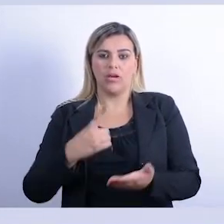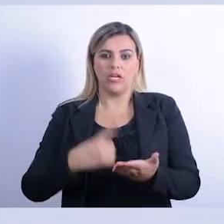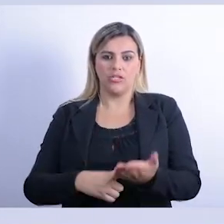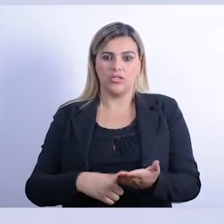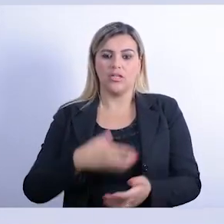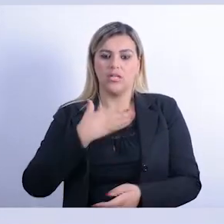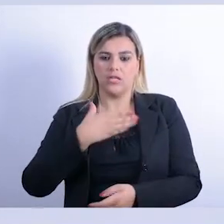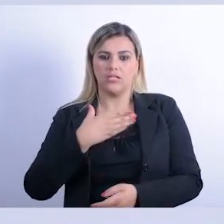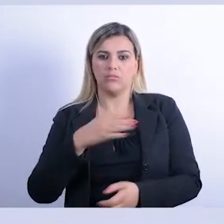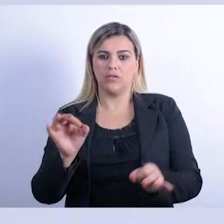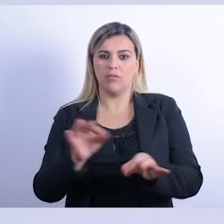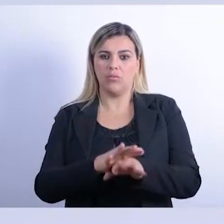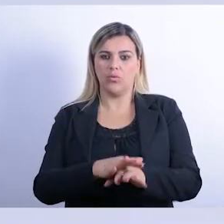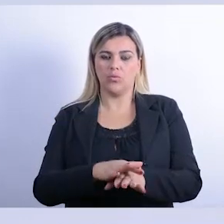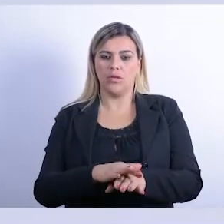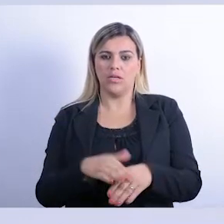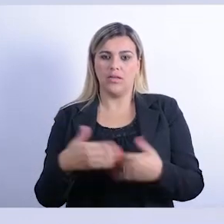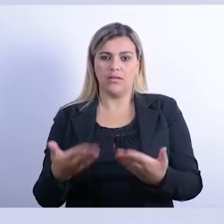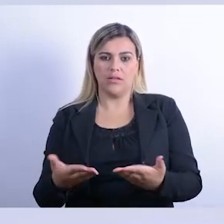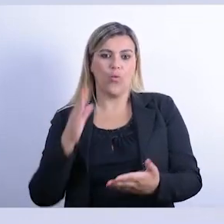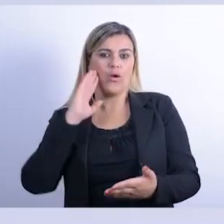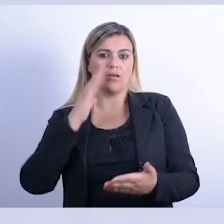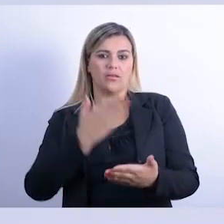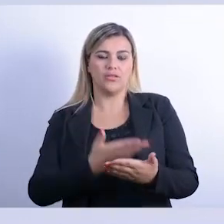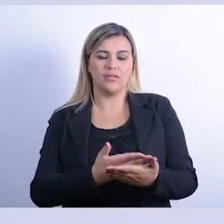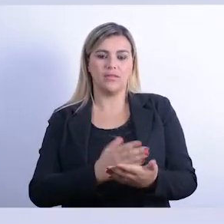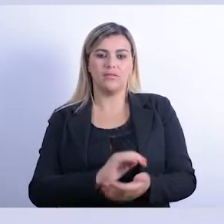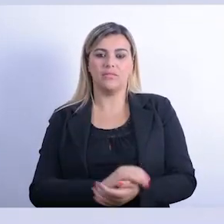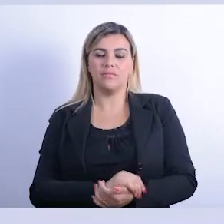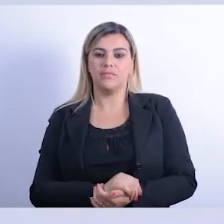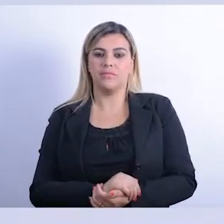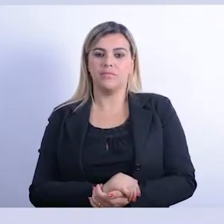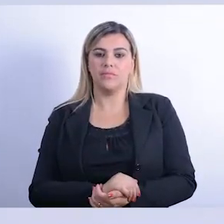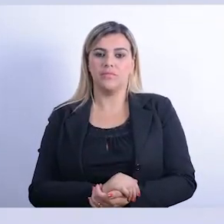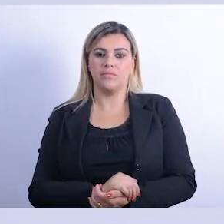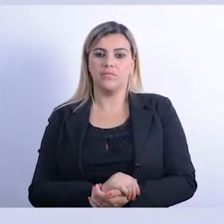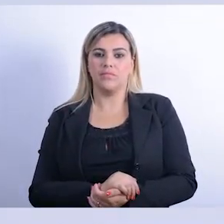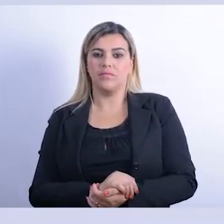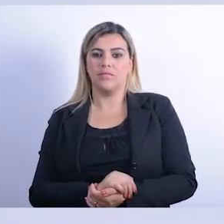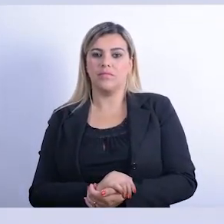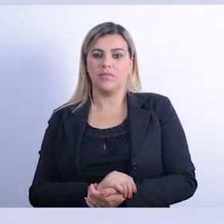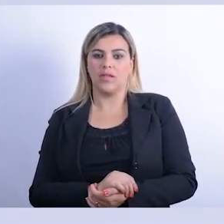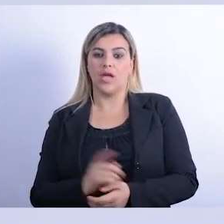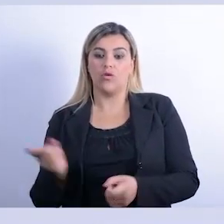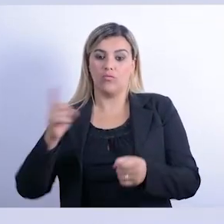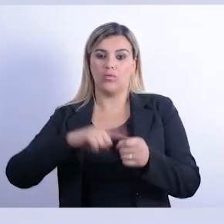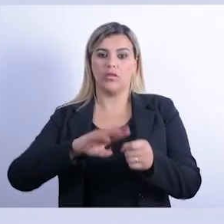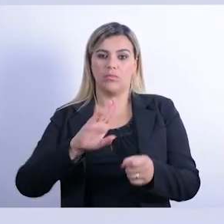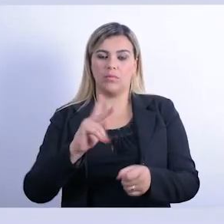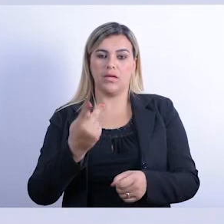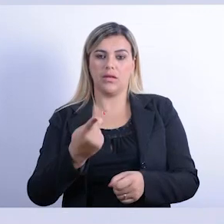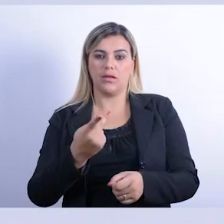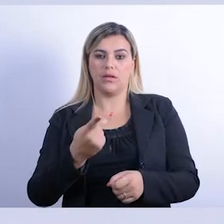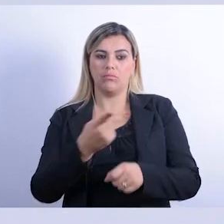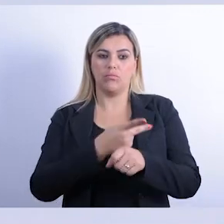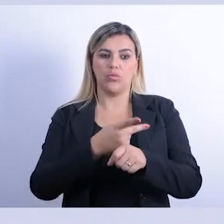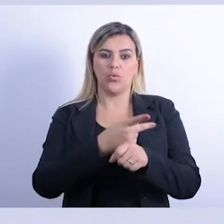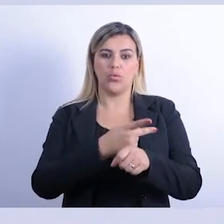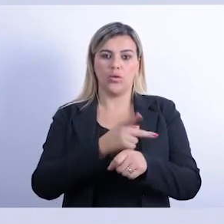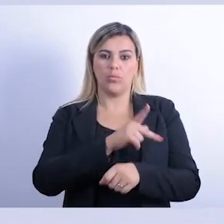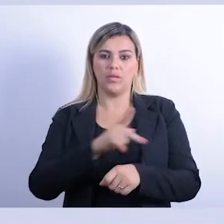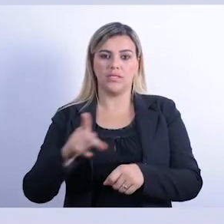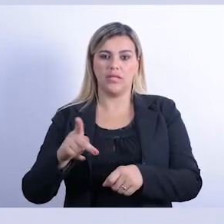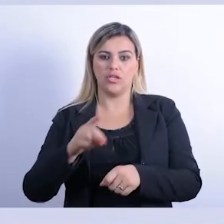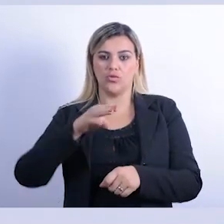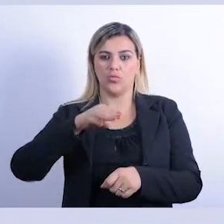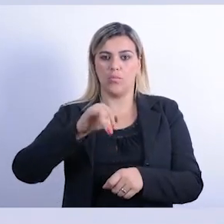construção do Minas Centro, ele me garantiu que em 2 anos ele estava pronto. Eu falei, então vou jogar essa. E aí viemos aqui voltei para Belo